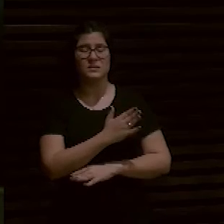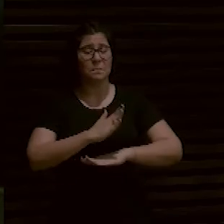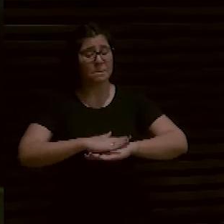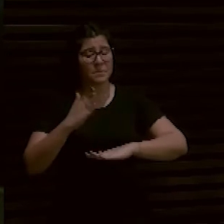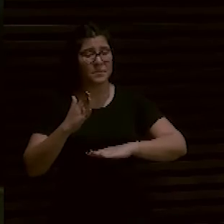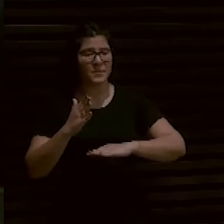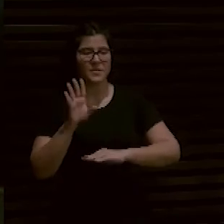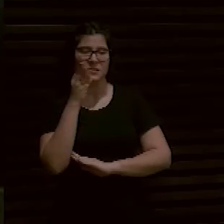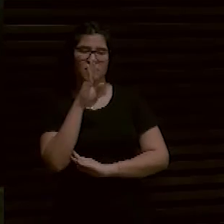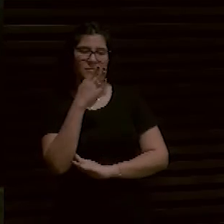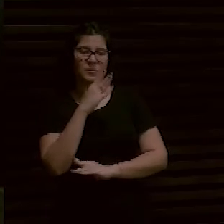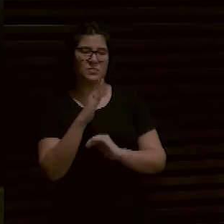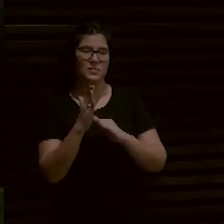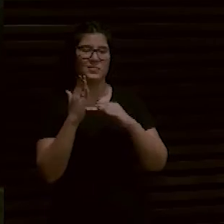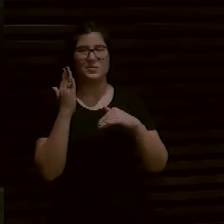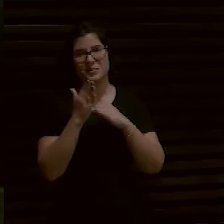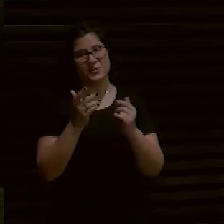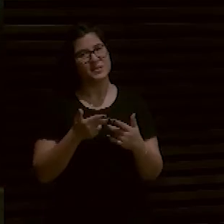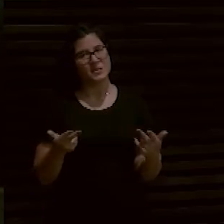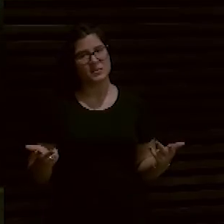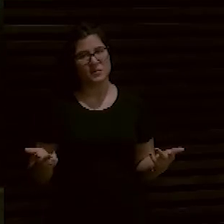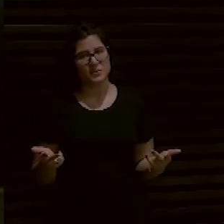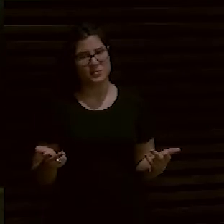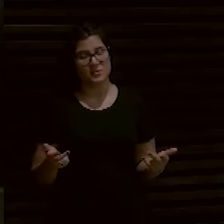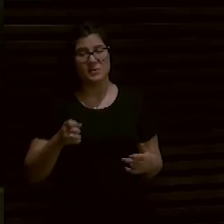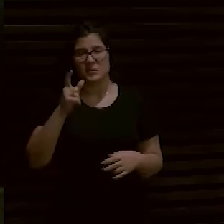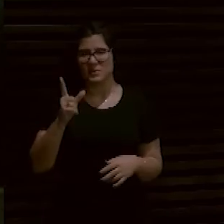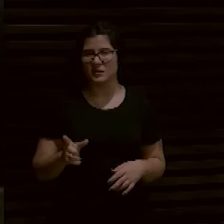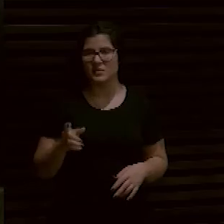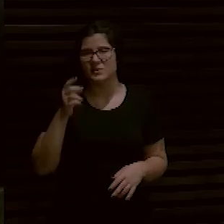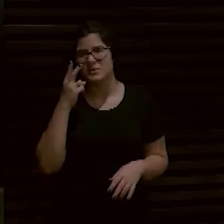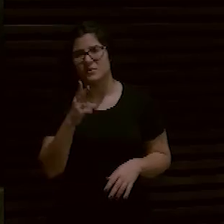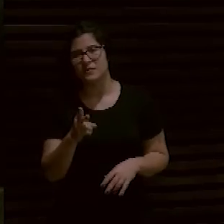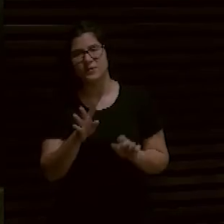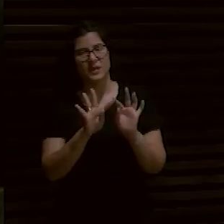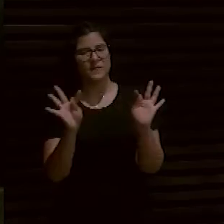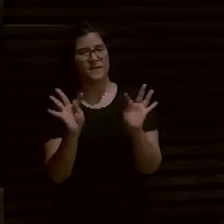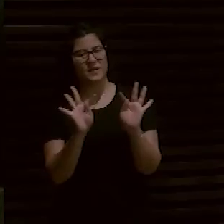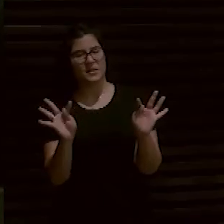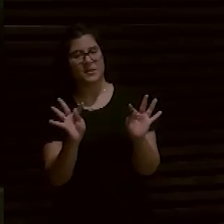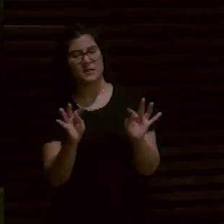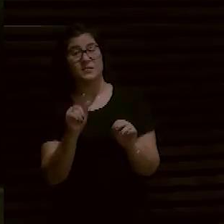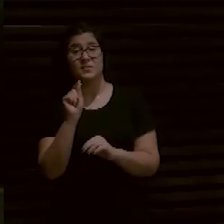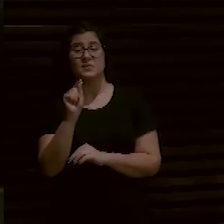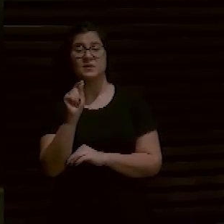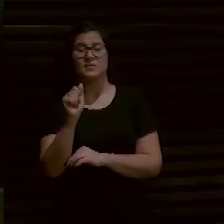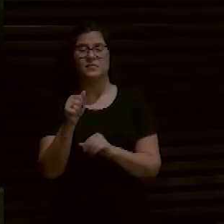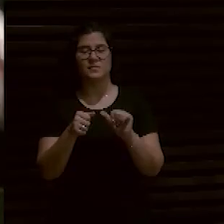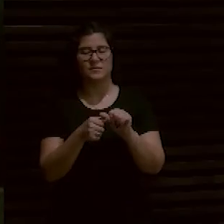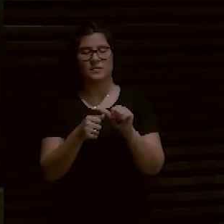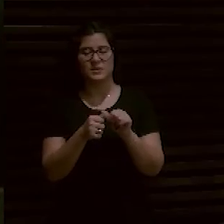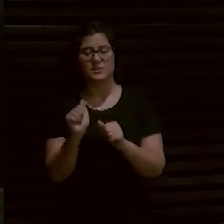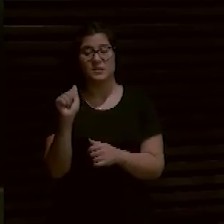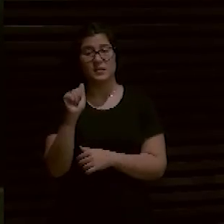do que todas as coisas. Quem já não ouviu aquela linda frase? E aí, o que você vai fazer agora diante disso na